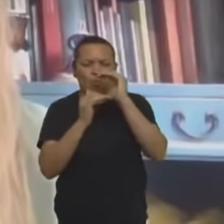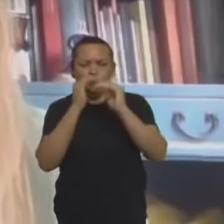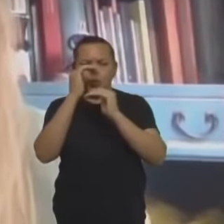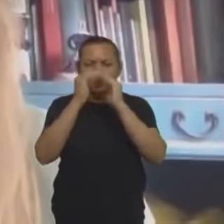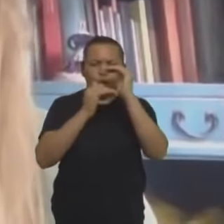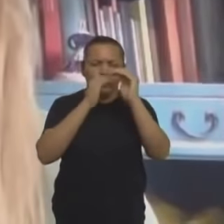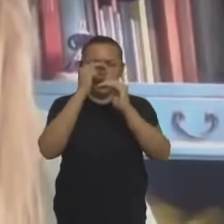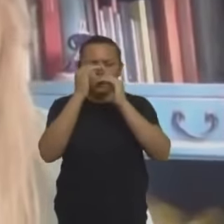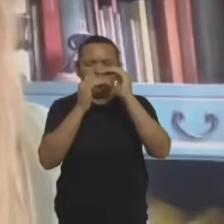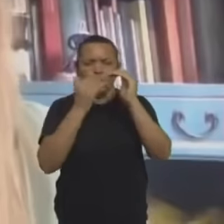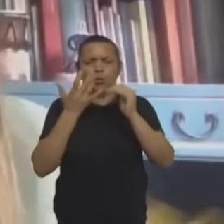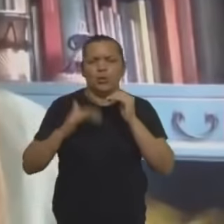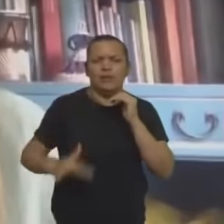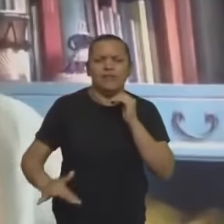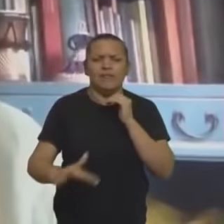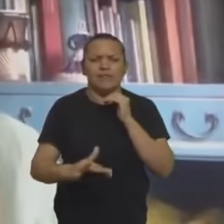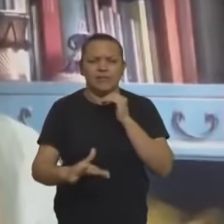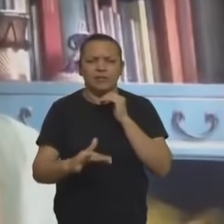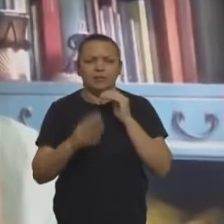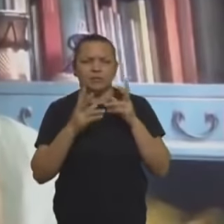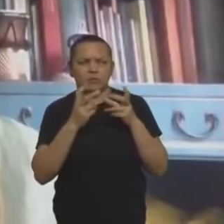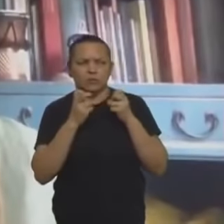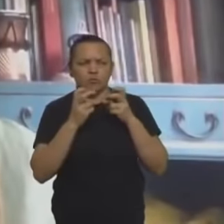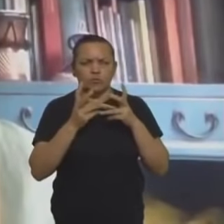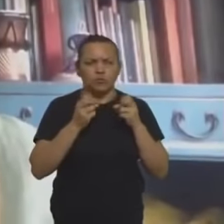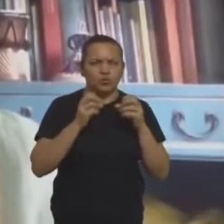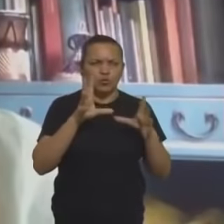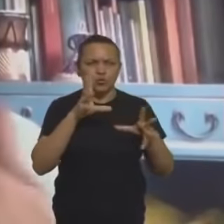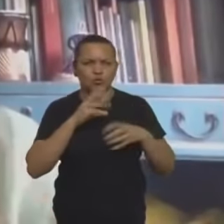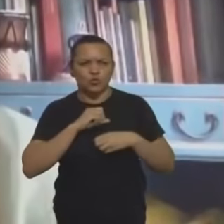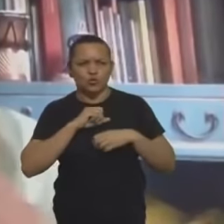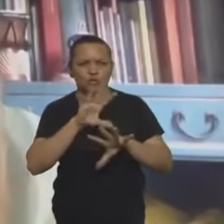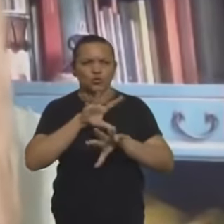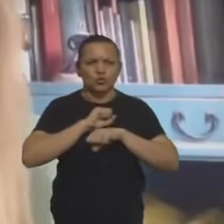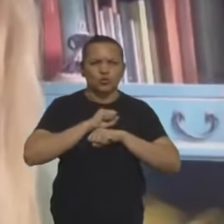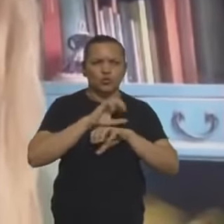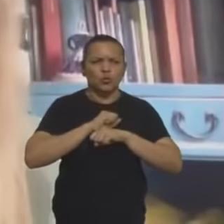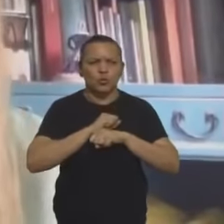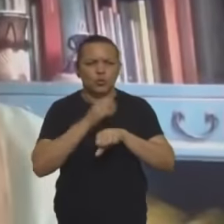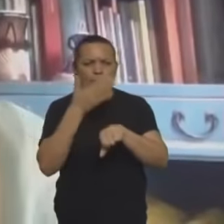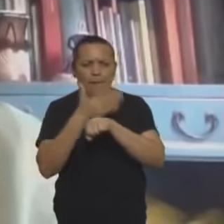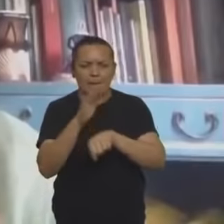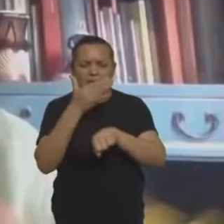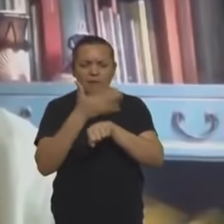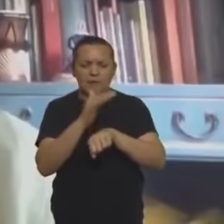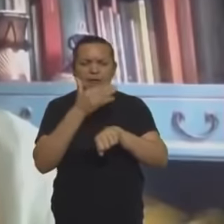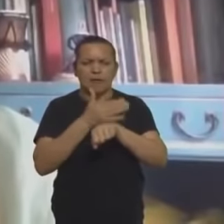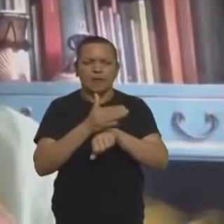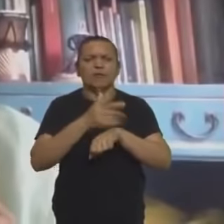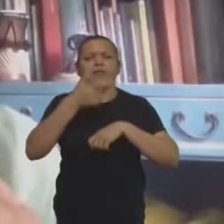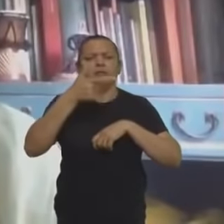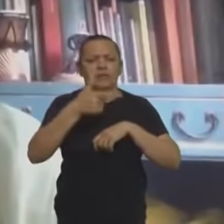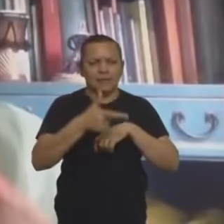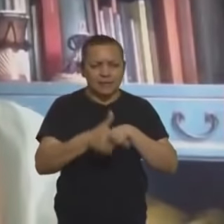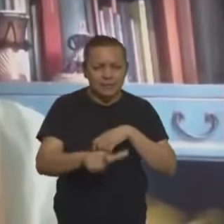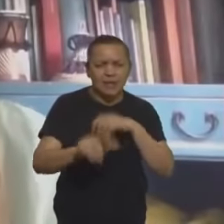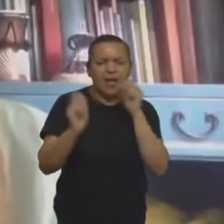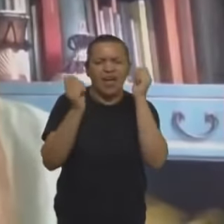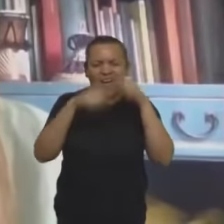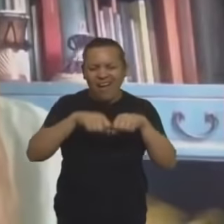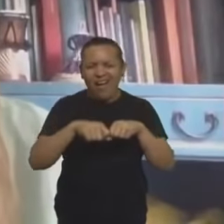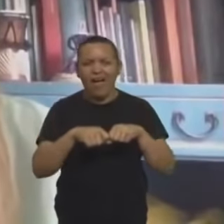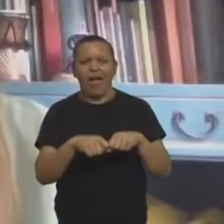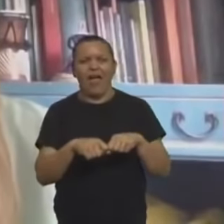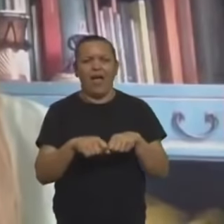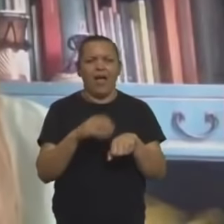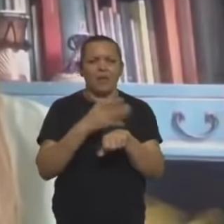infantil mais absorve esses aprendizados. Então, quanto mais eu pratico, mais eu tenho capacidade